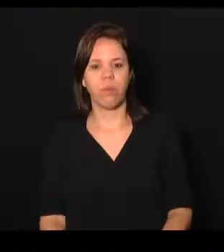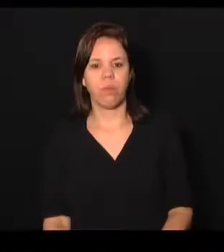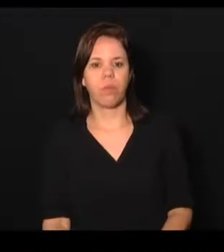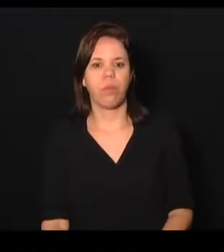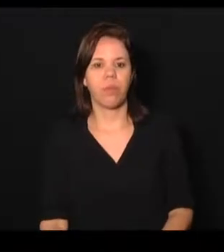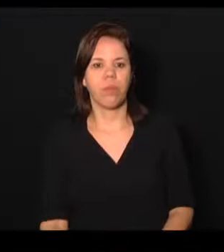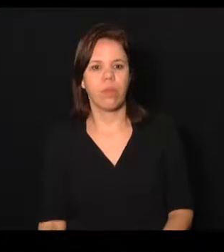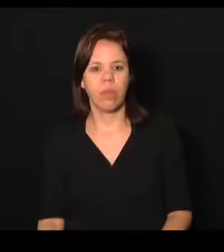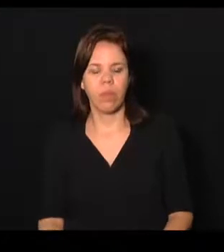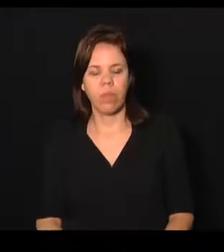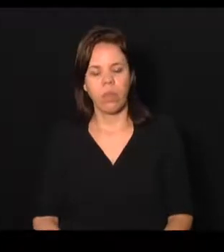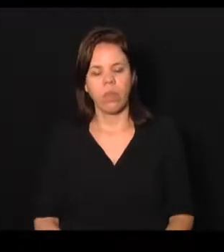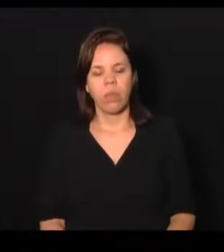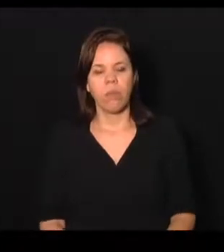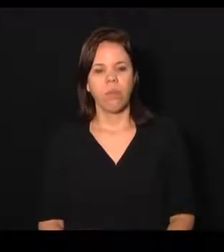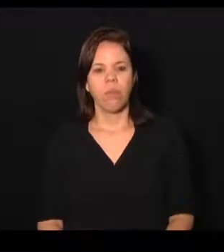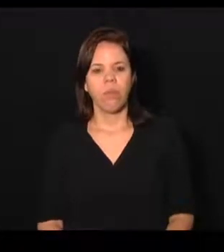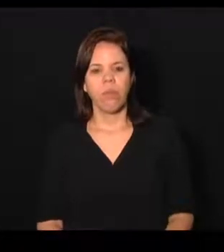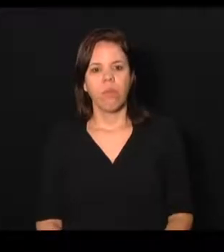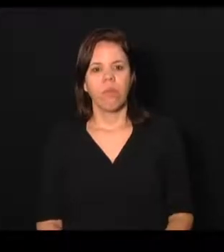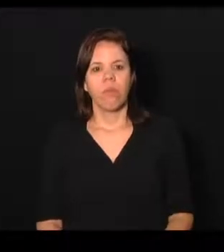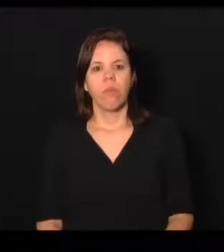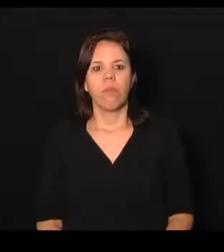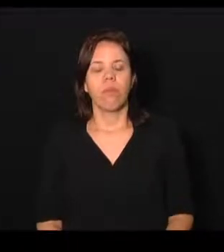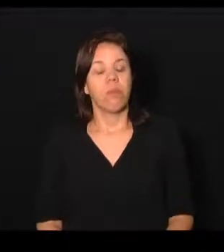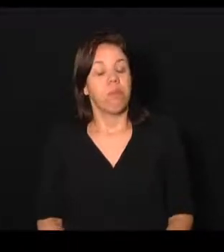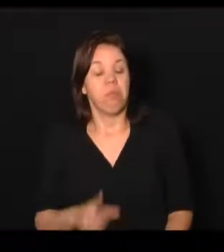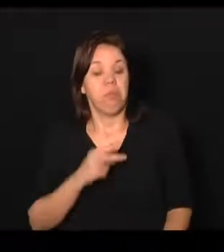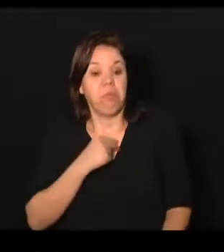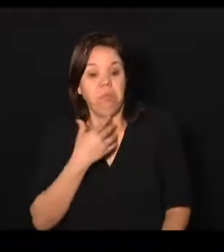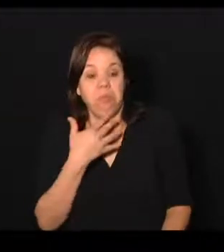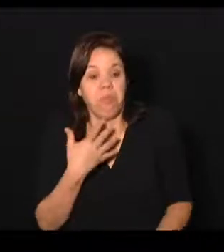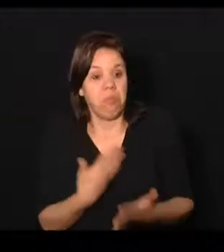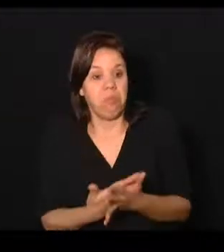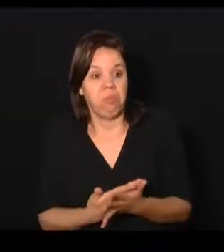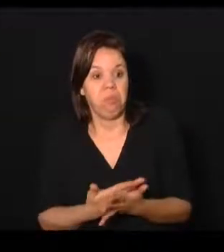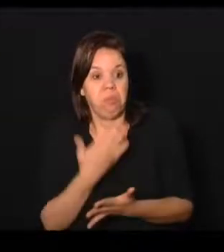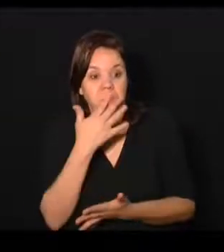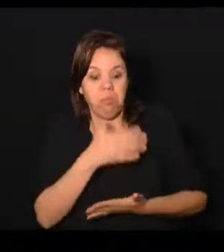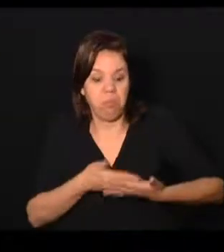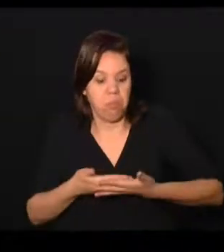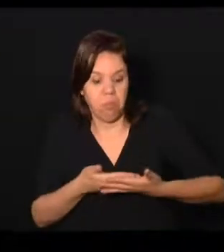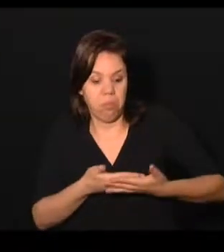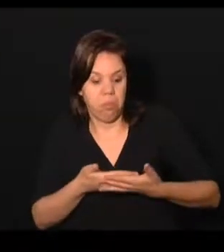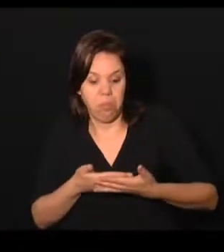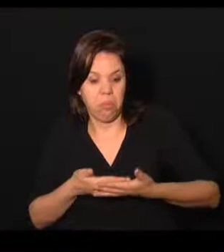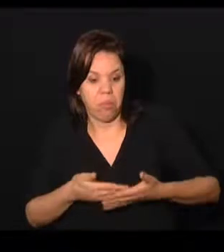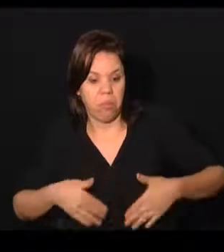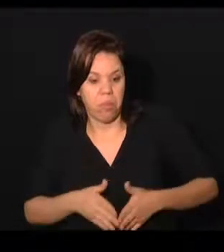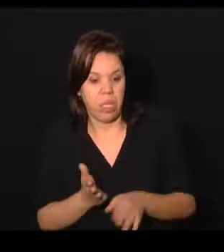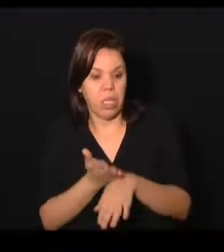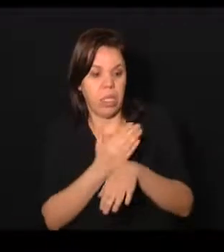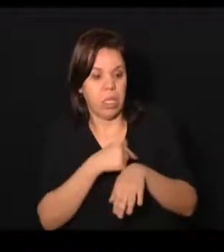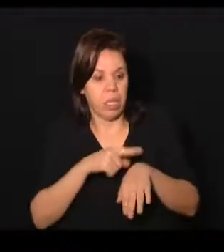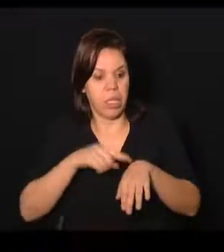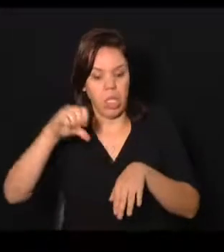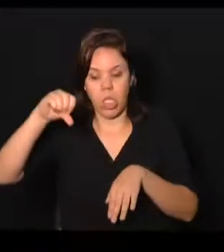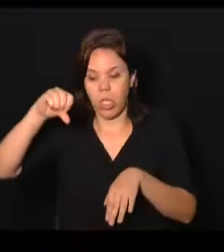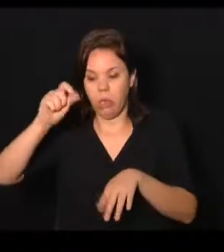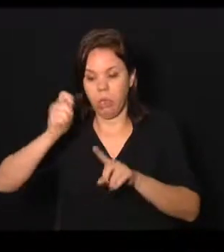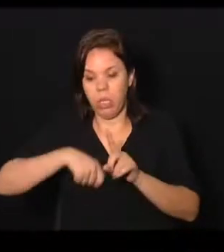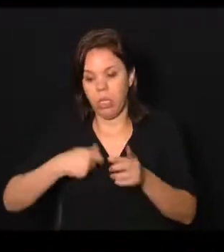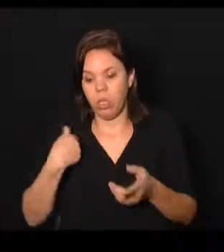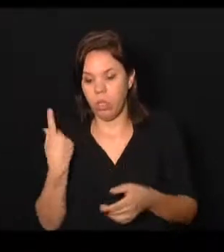atenção essa questão das crianças prematuras, porque recentemente, né, nós visitamos